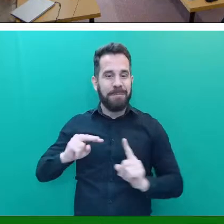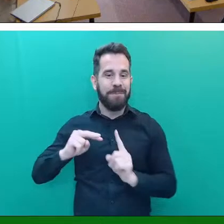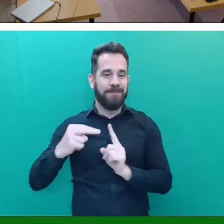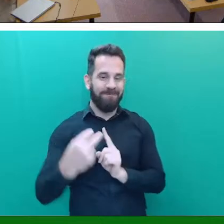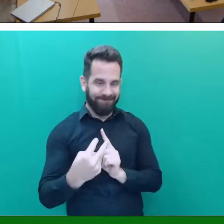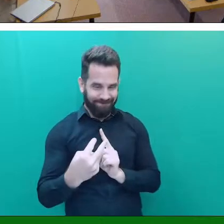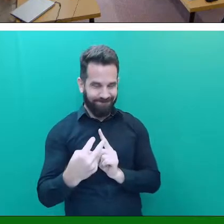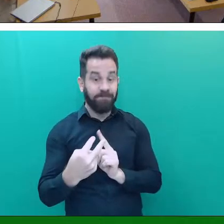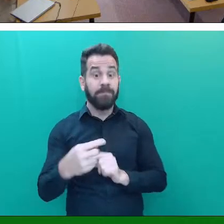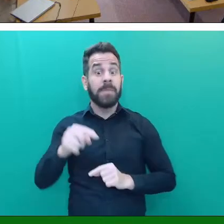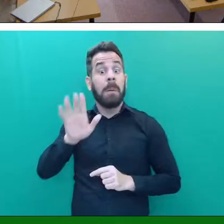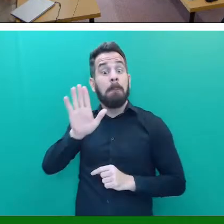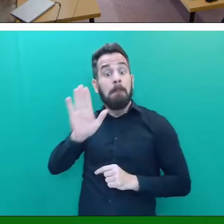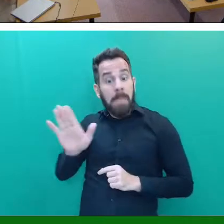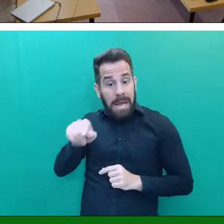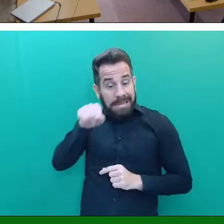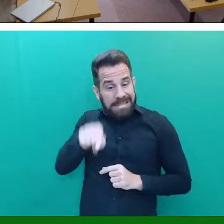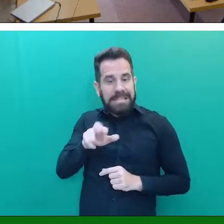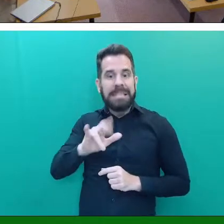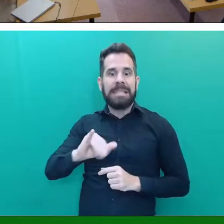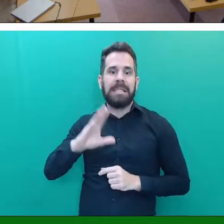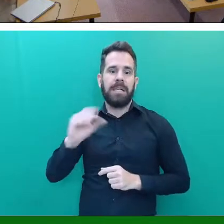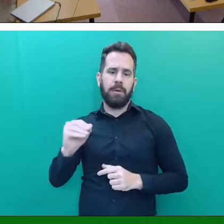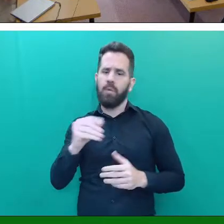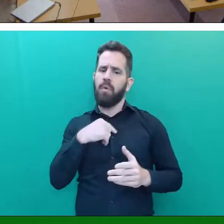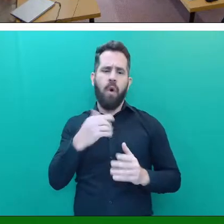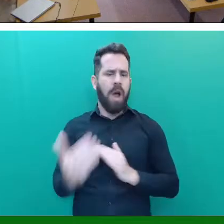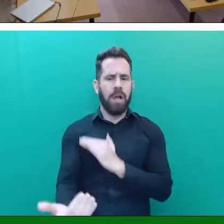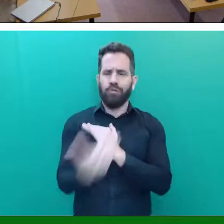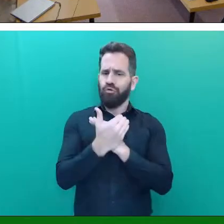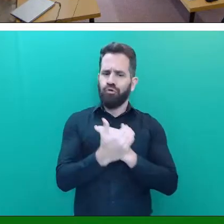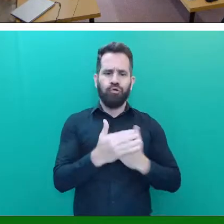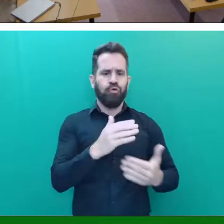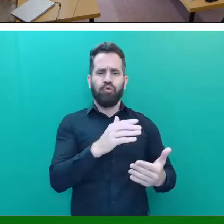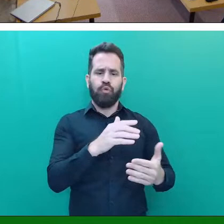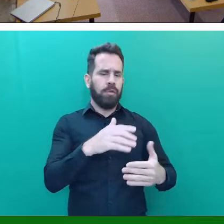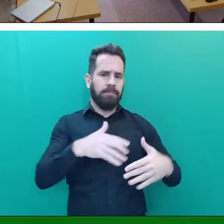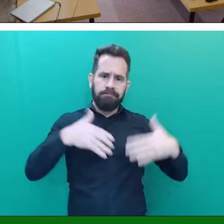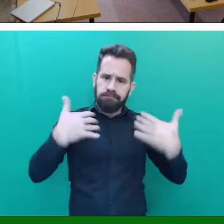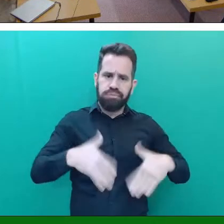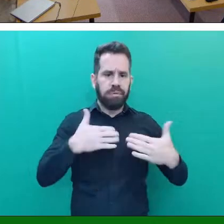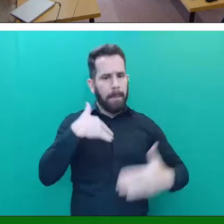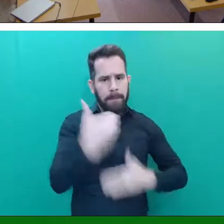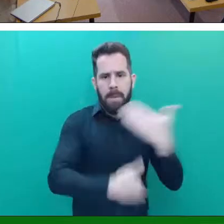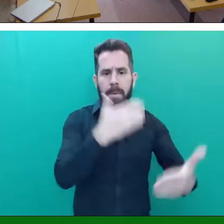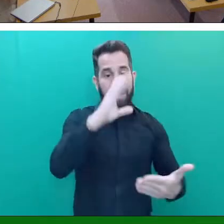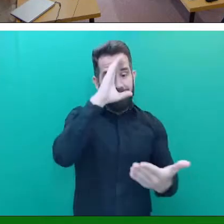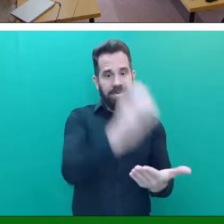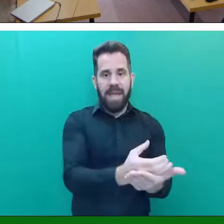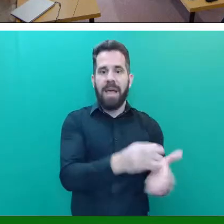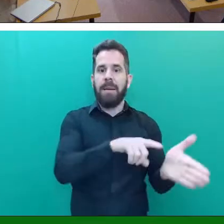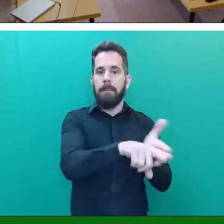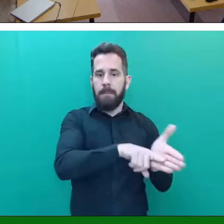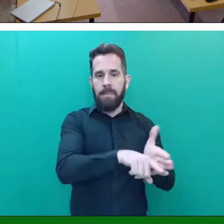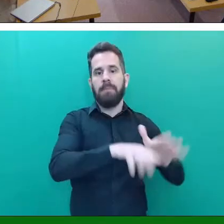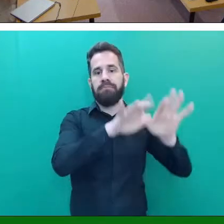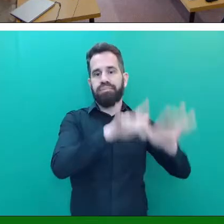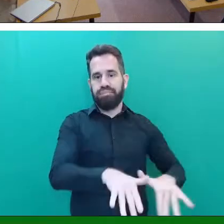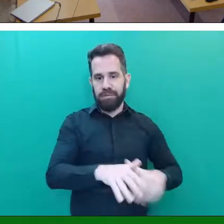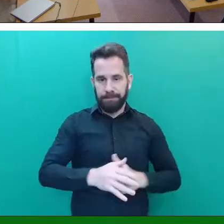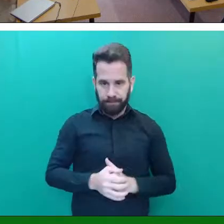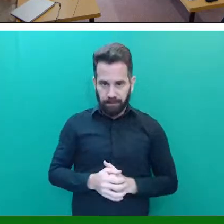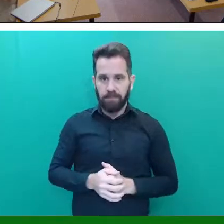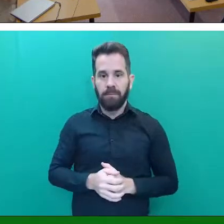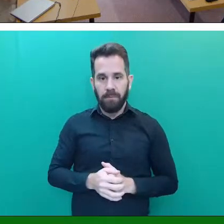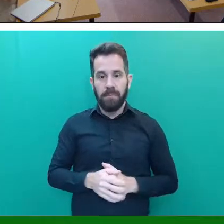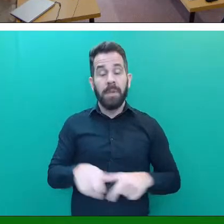foi muito rico, porque eu acho que deu para aprender nessa tutela. E especialmente eu queria agradecer a